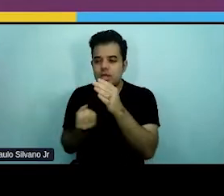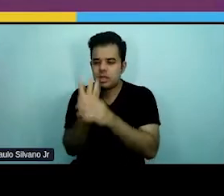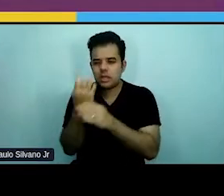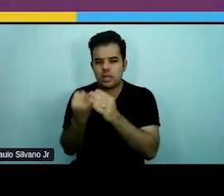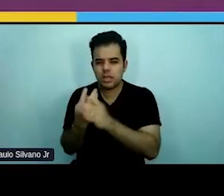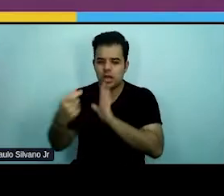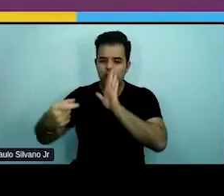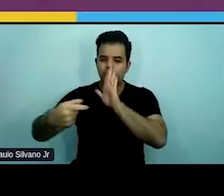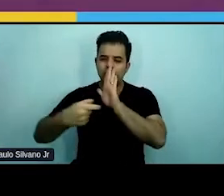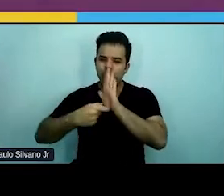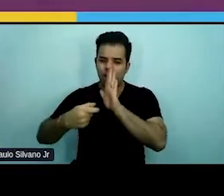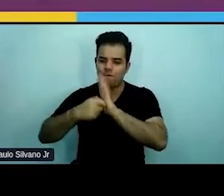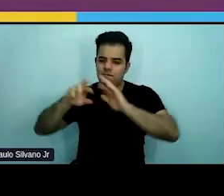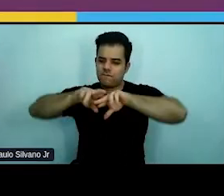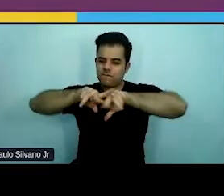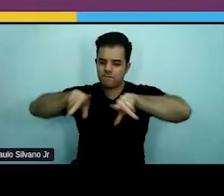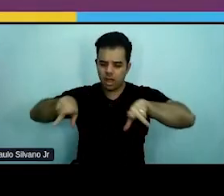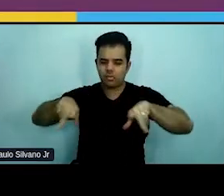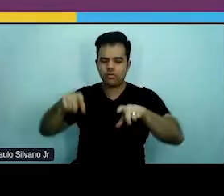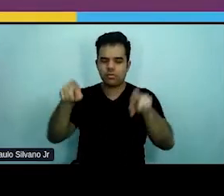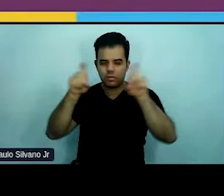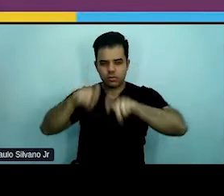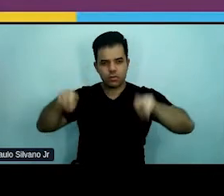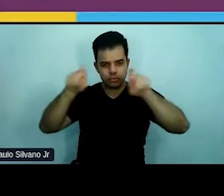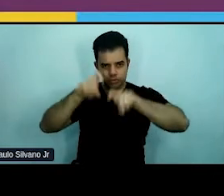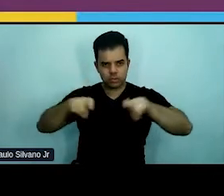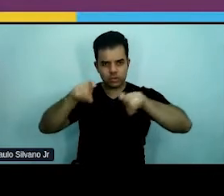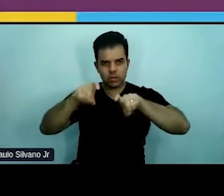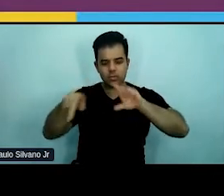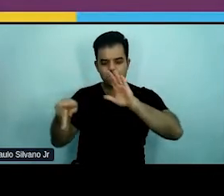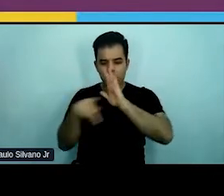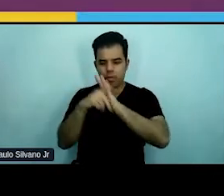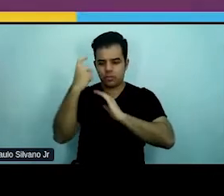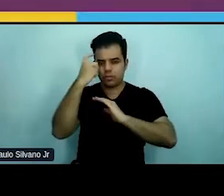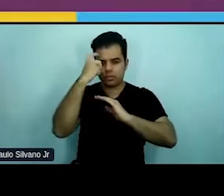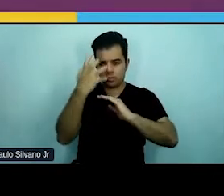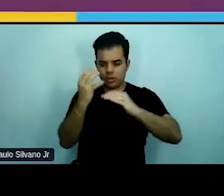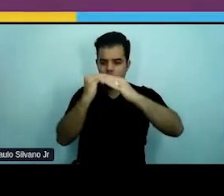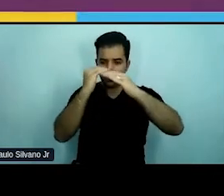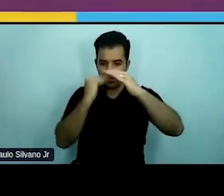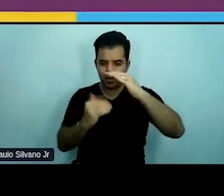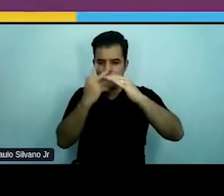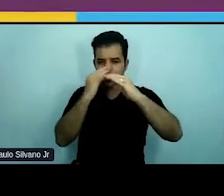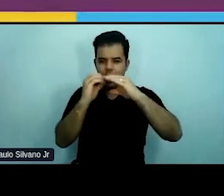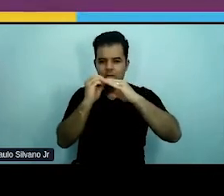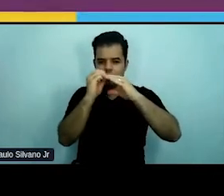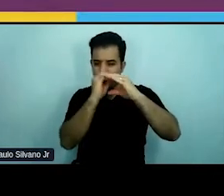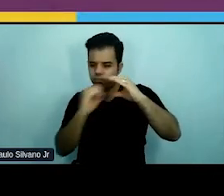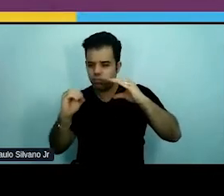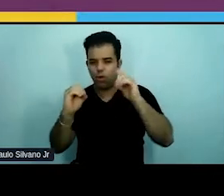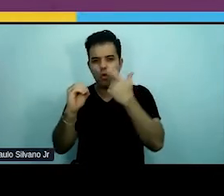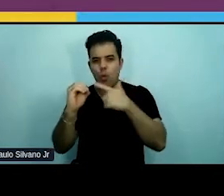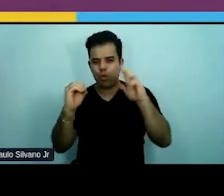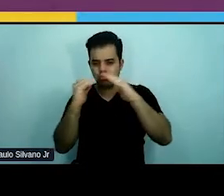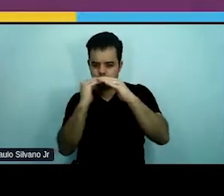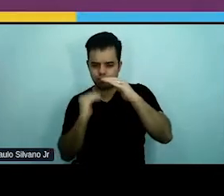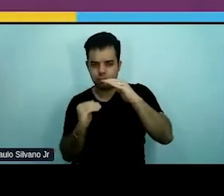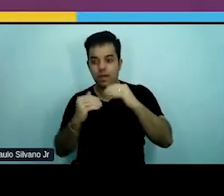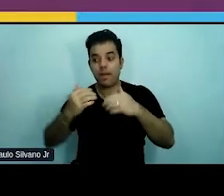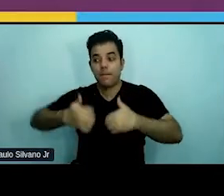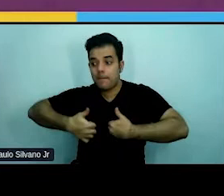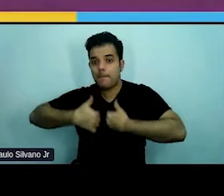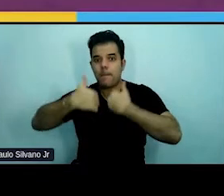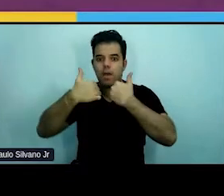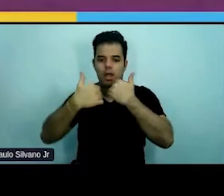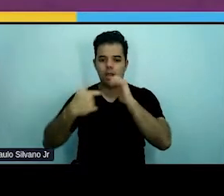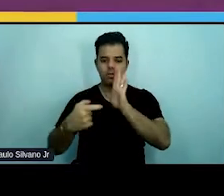de computadores, né? Ele é um sub-área aqui da inteligência artificial e que esses programas eles melhoram, né, os